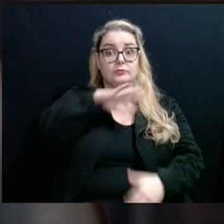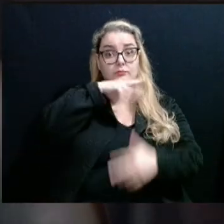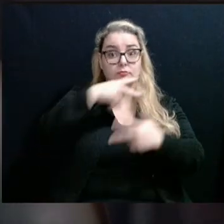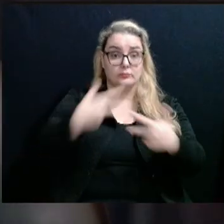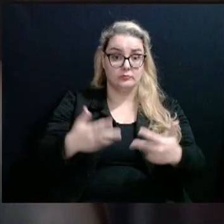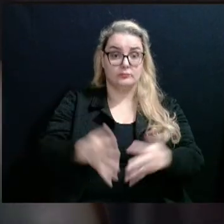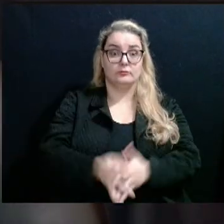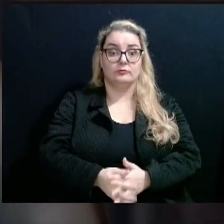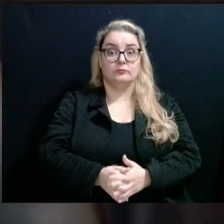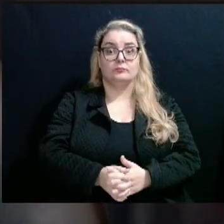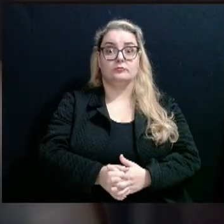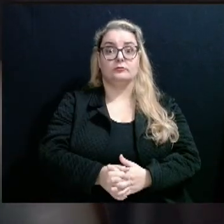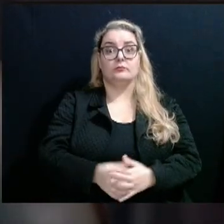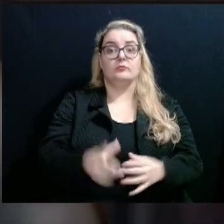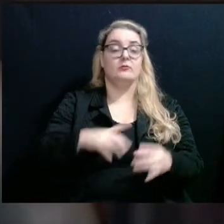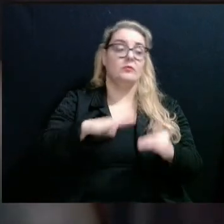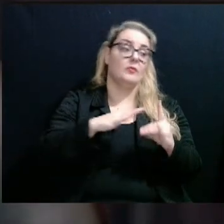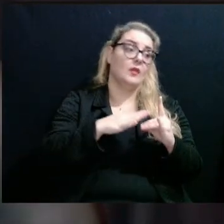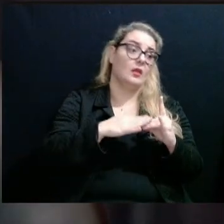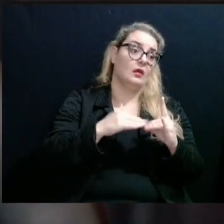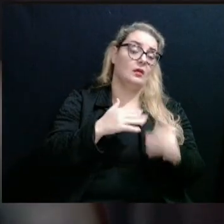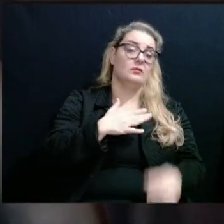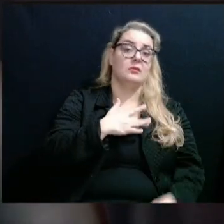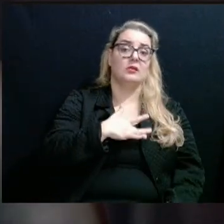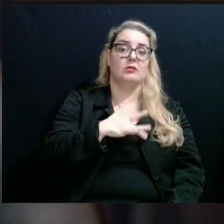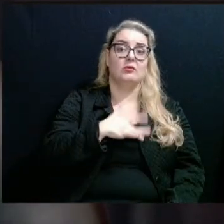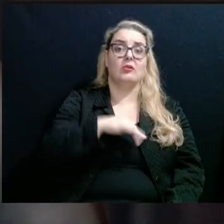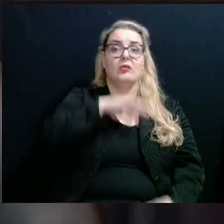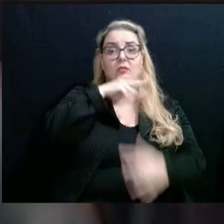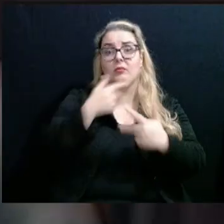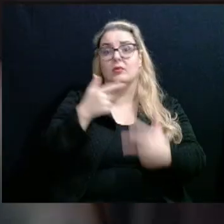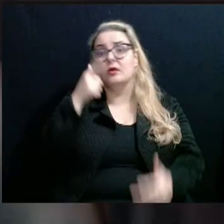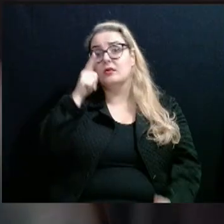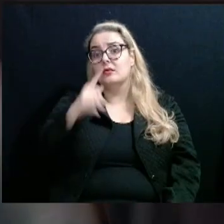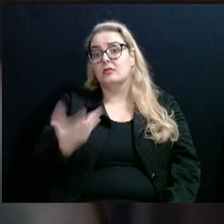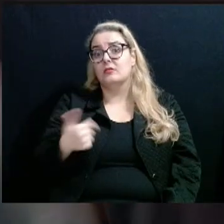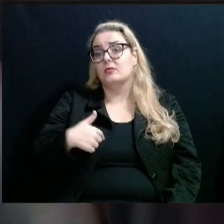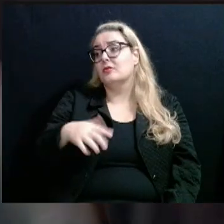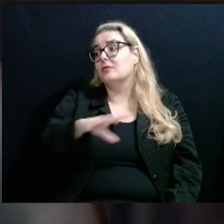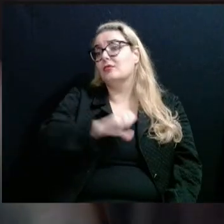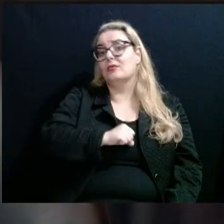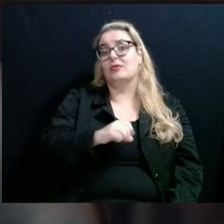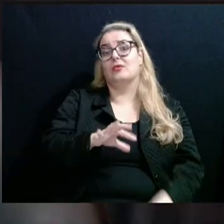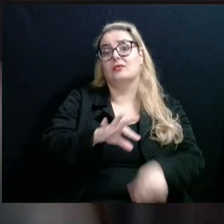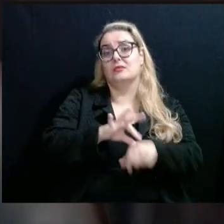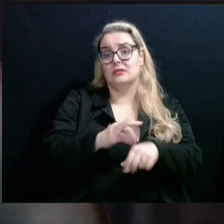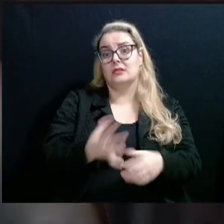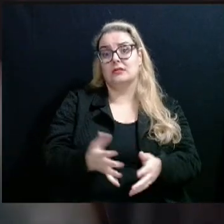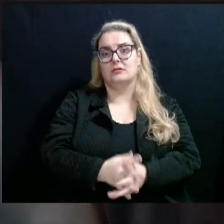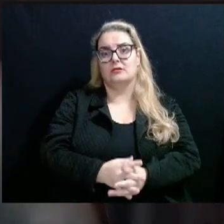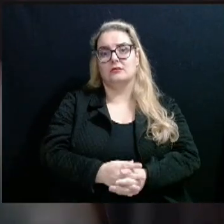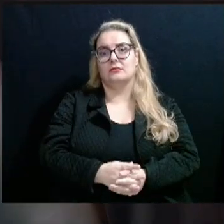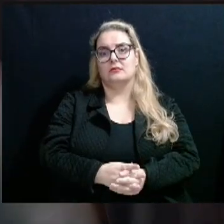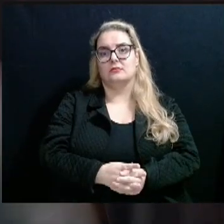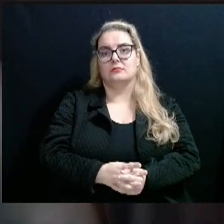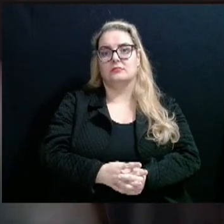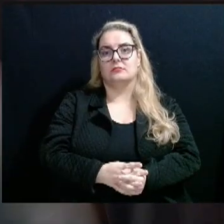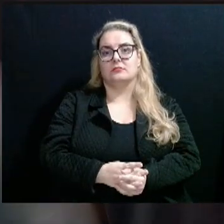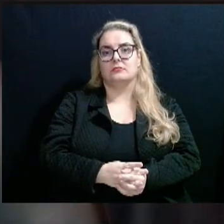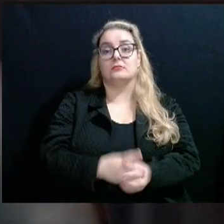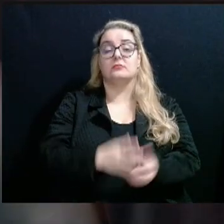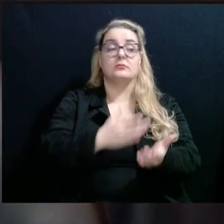dó, né, dos animais, mas eu não consigo porque eu gosto da carne, né? Sim. Então vale a pena começar dando